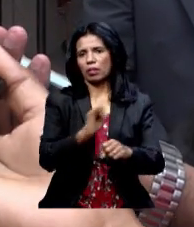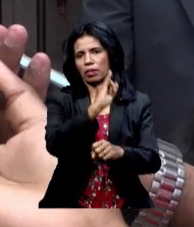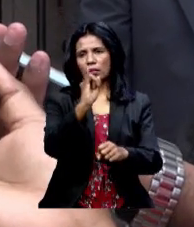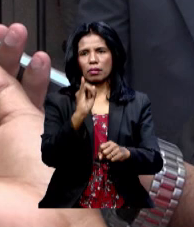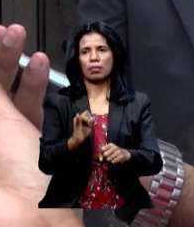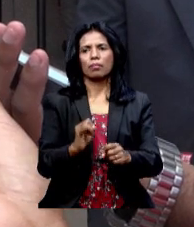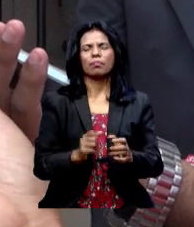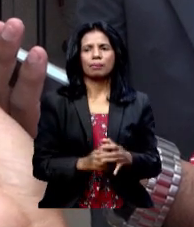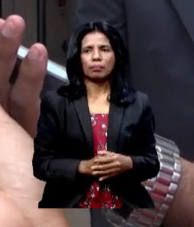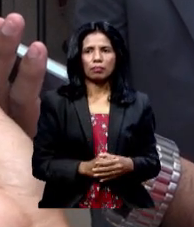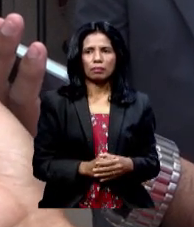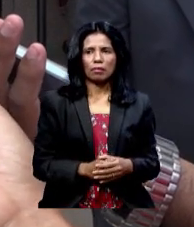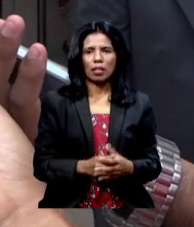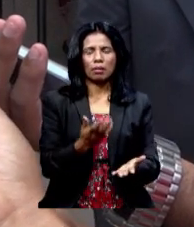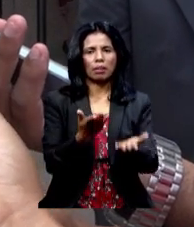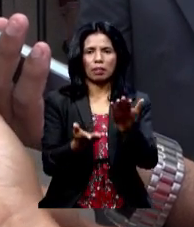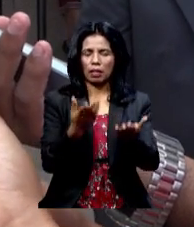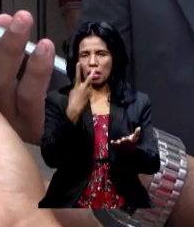bela hal titulia